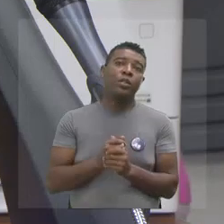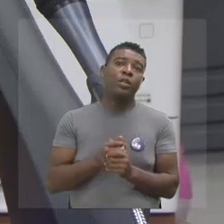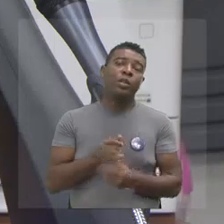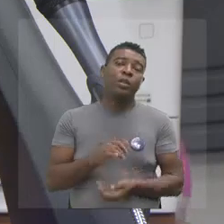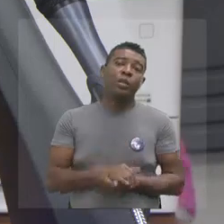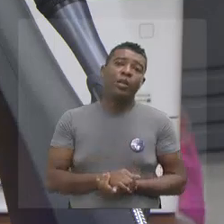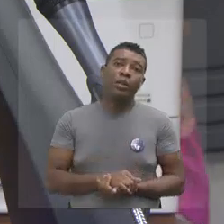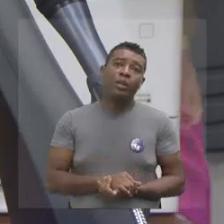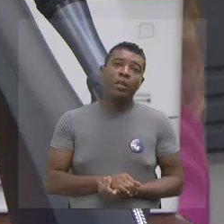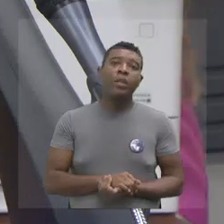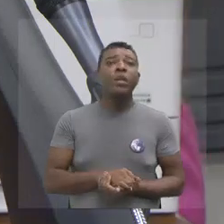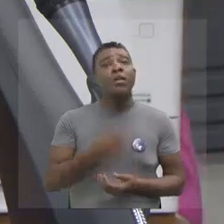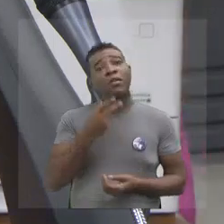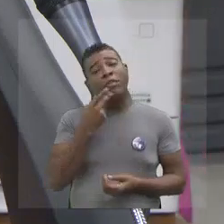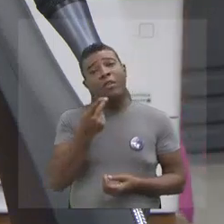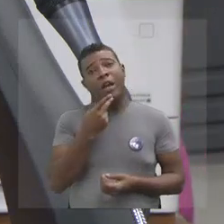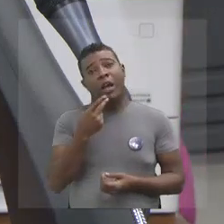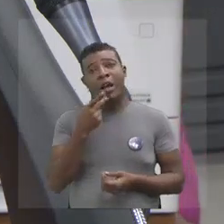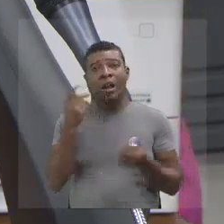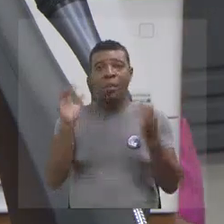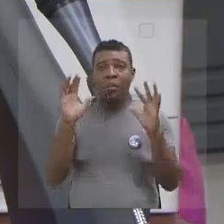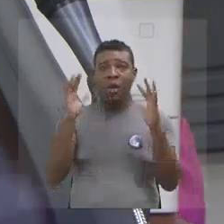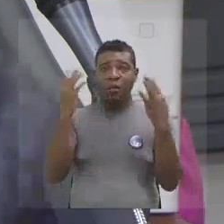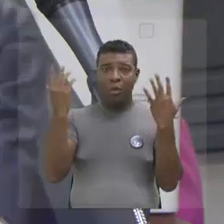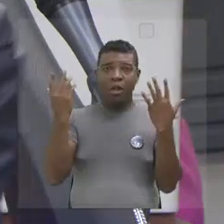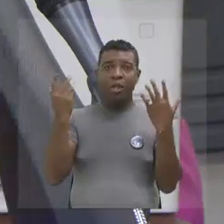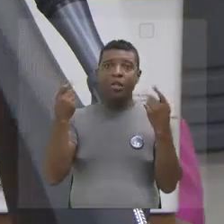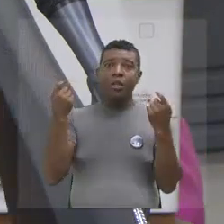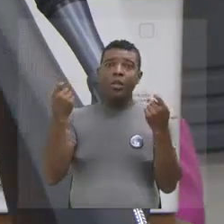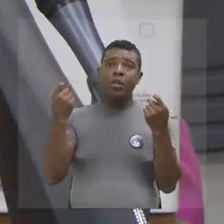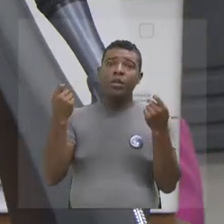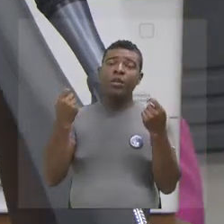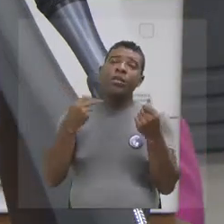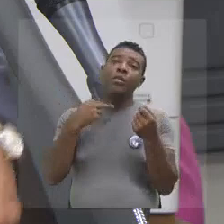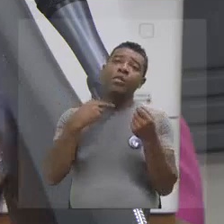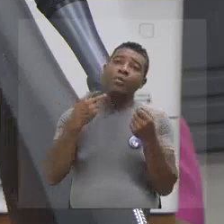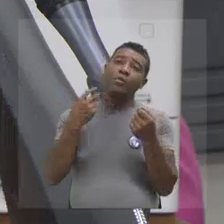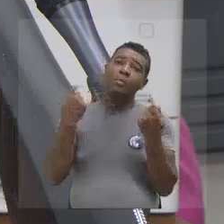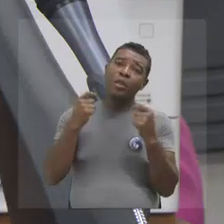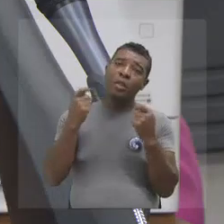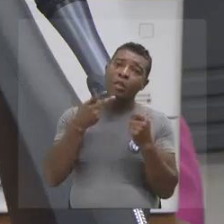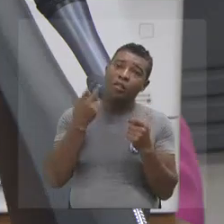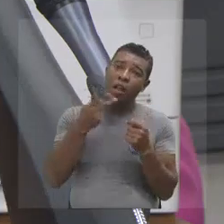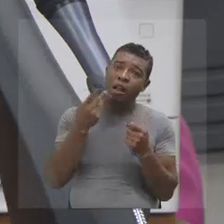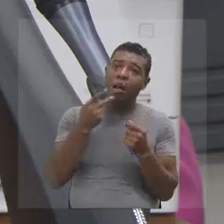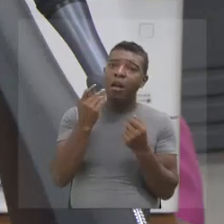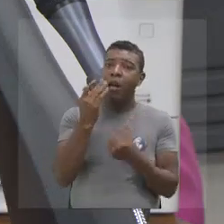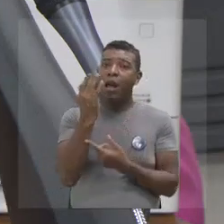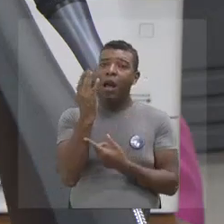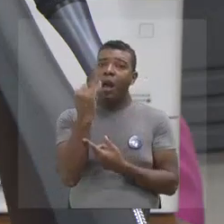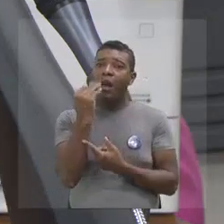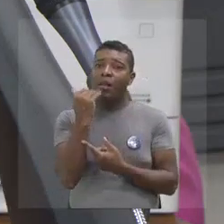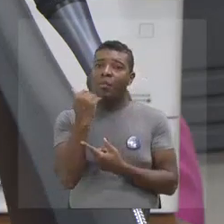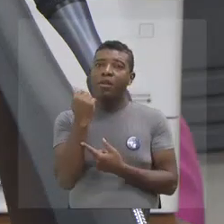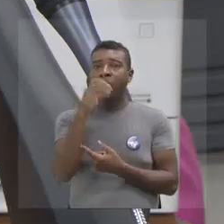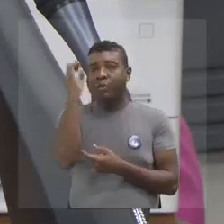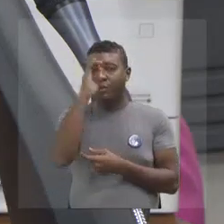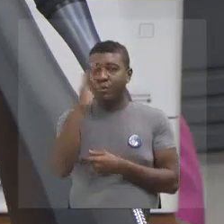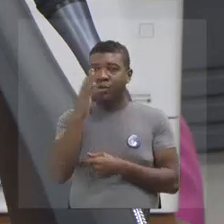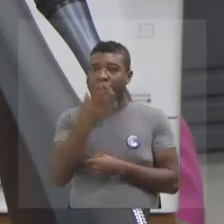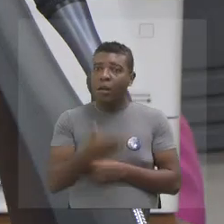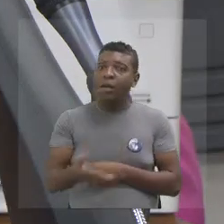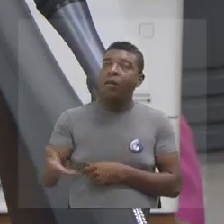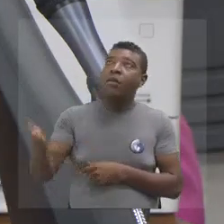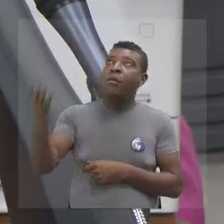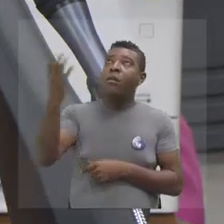falar de Meio Ambiente nós não podemos falar de alimentação não pode deixar de falar de alimento desse Brasil que alimenta